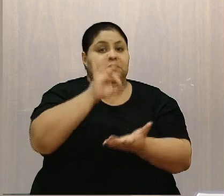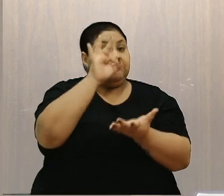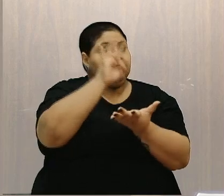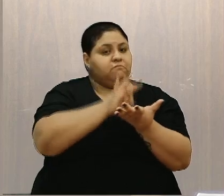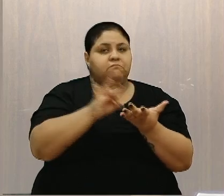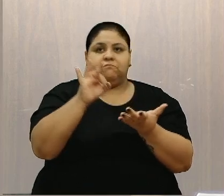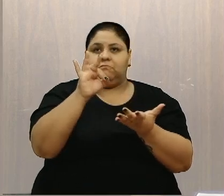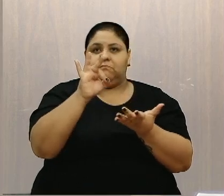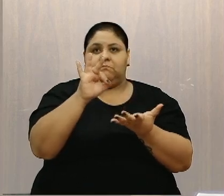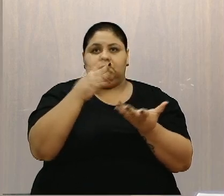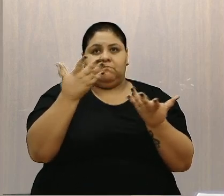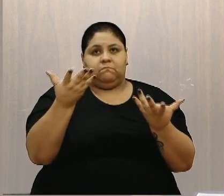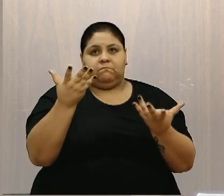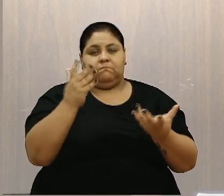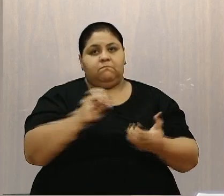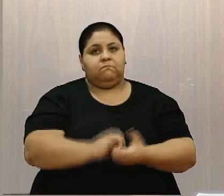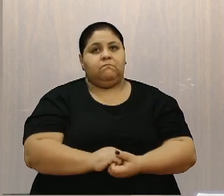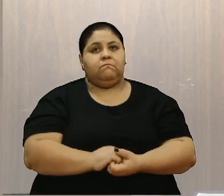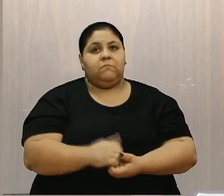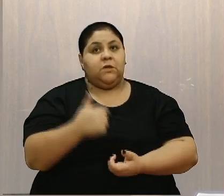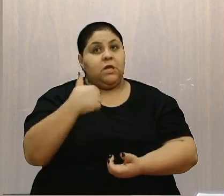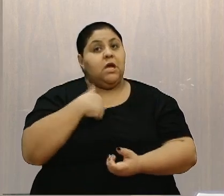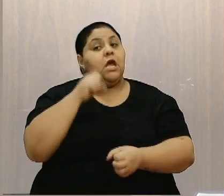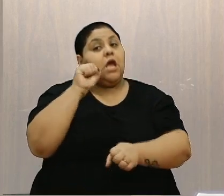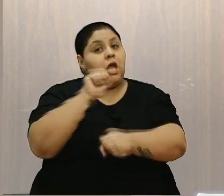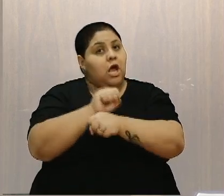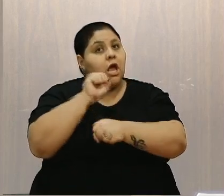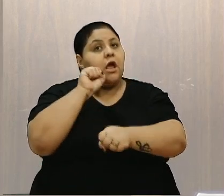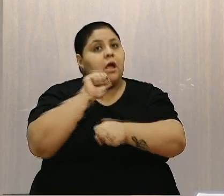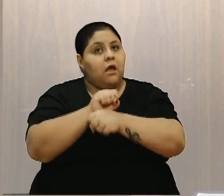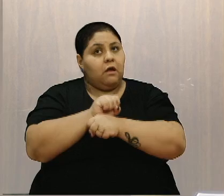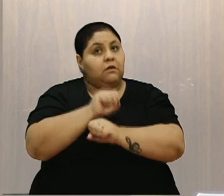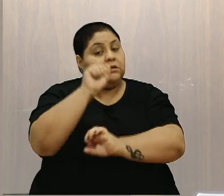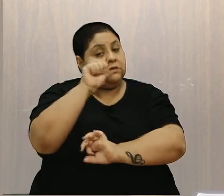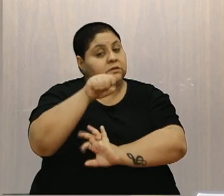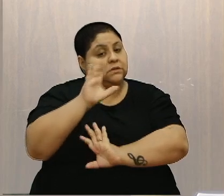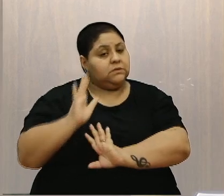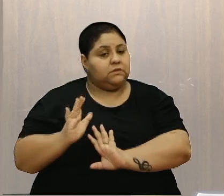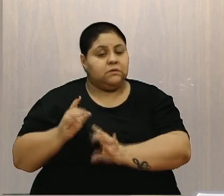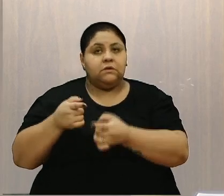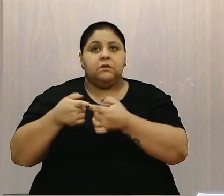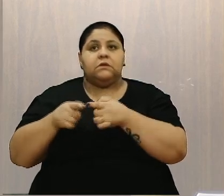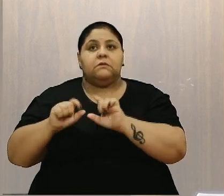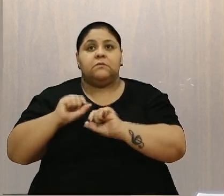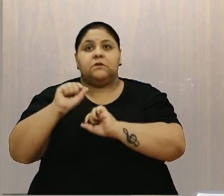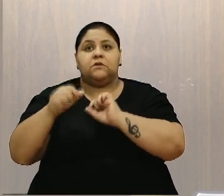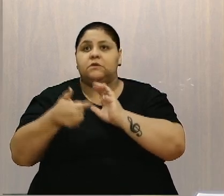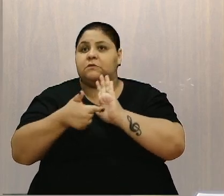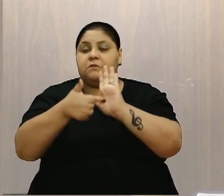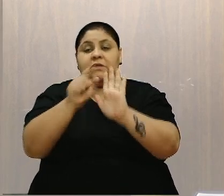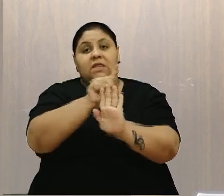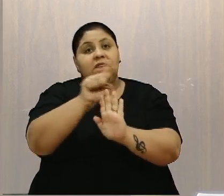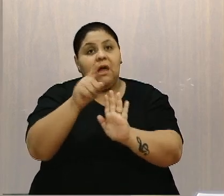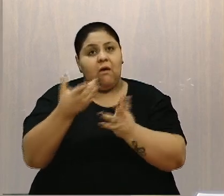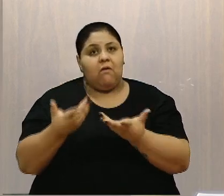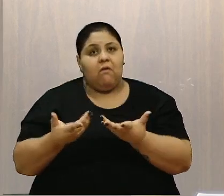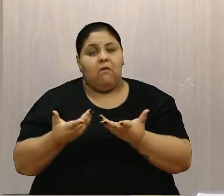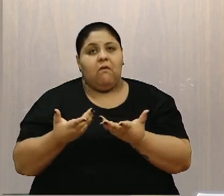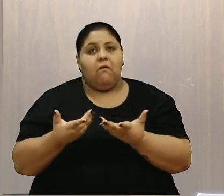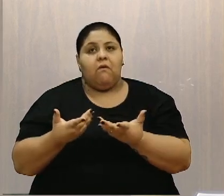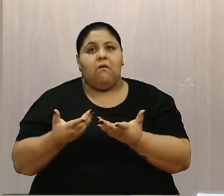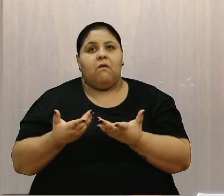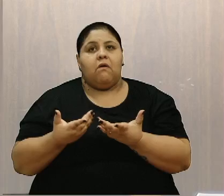cadastradas. Eu espero que estejam sendo, mas o que parece é que não estão. Afinal de